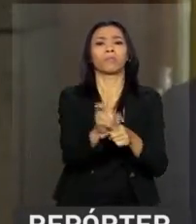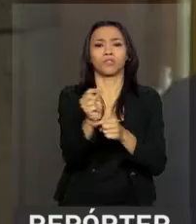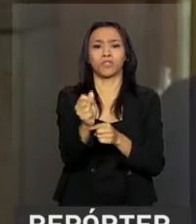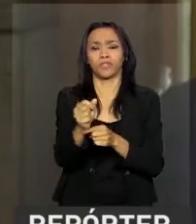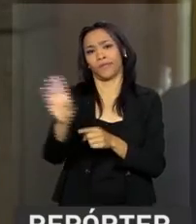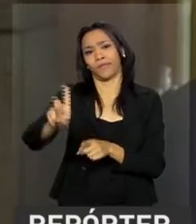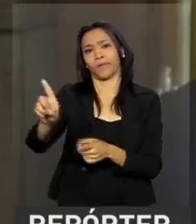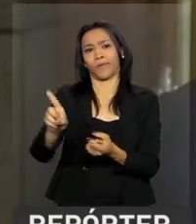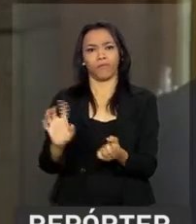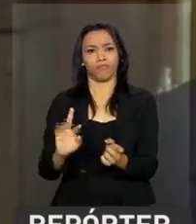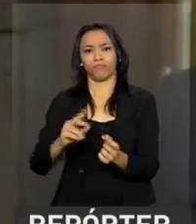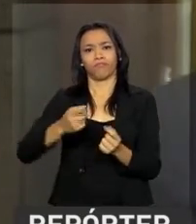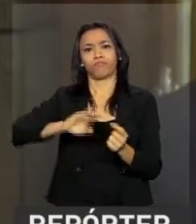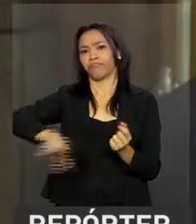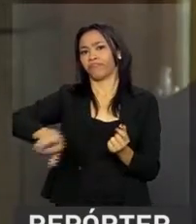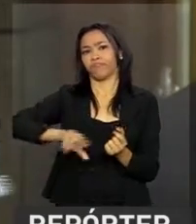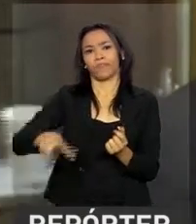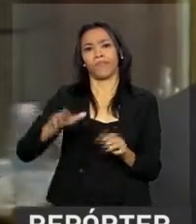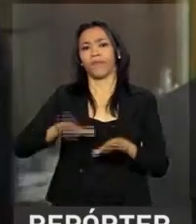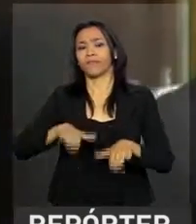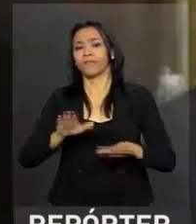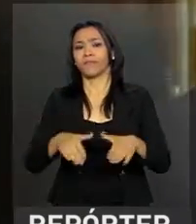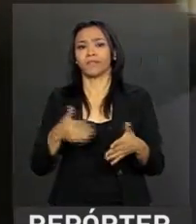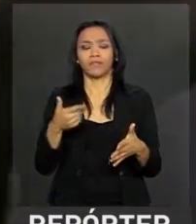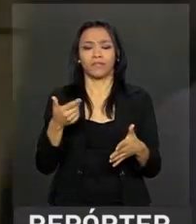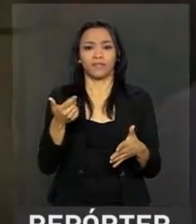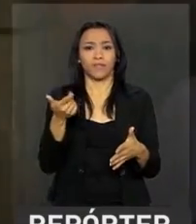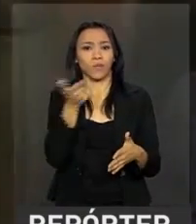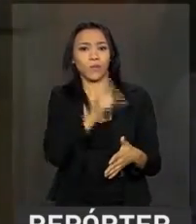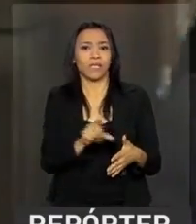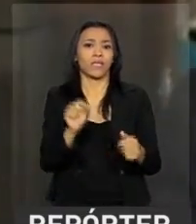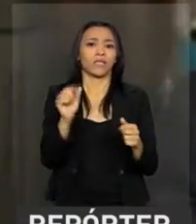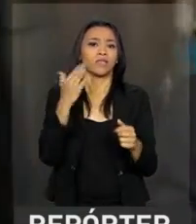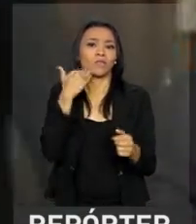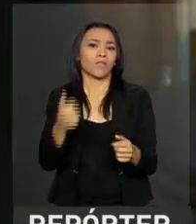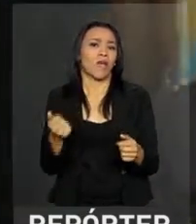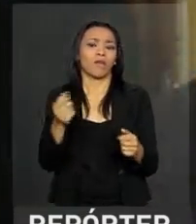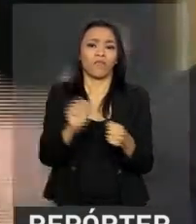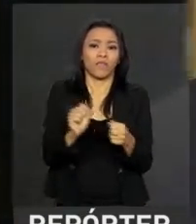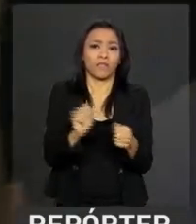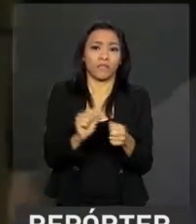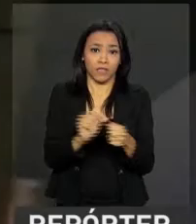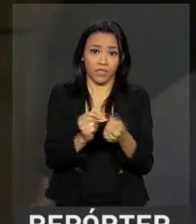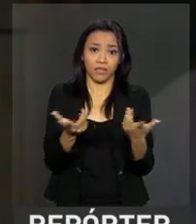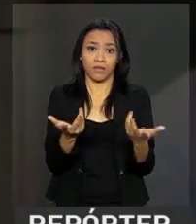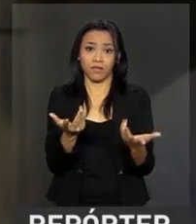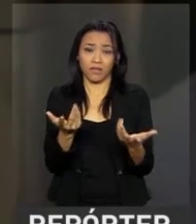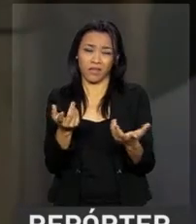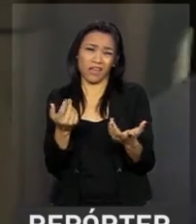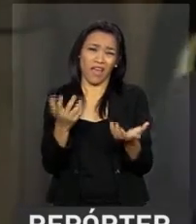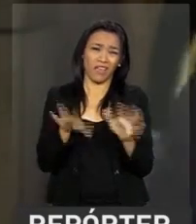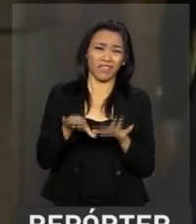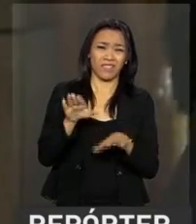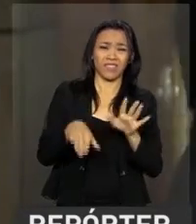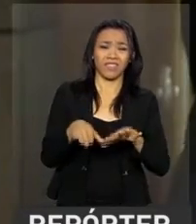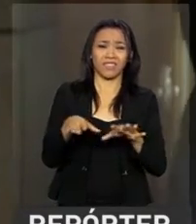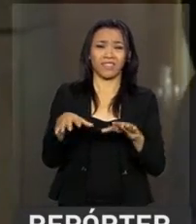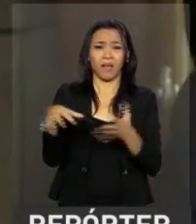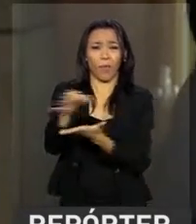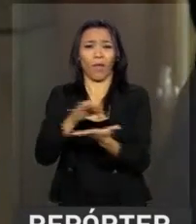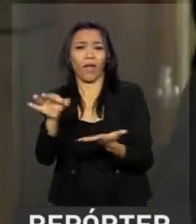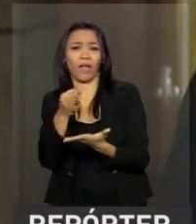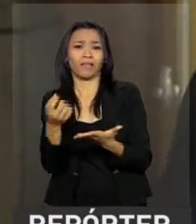você às vezes você não faz o head corretamente ou que apostar contra a moeda depois a moeda disparou